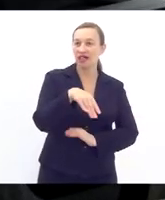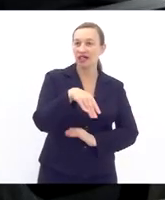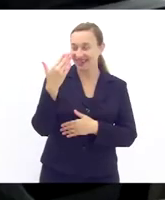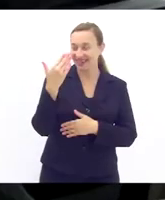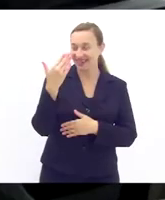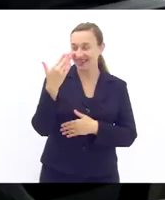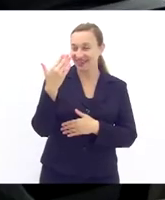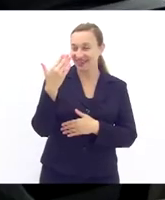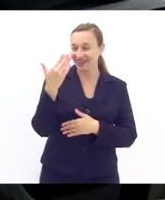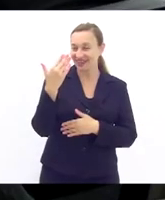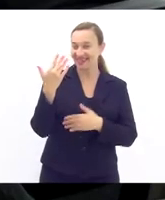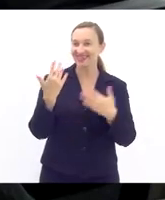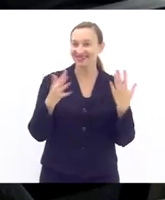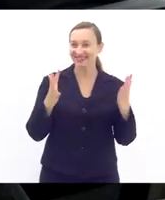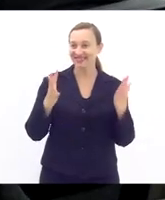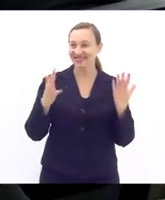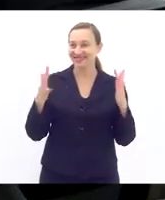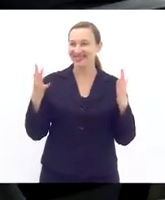gente